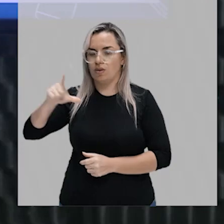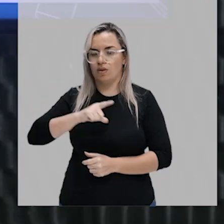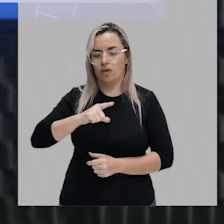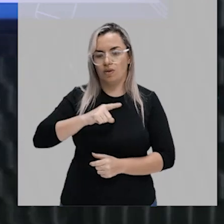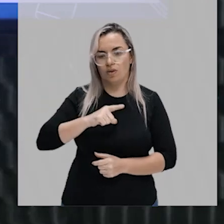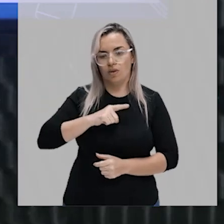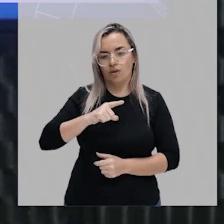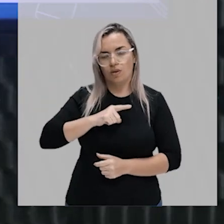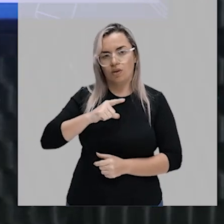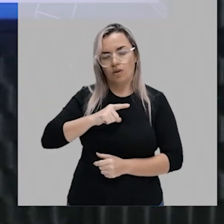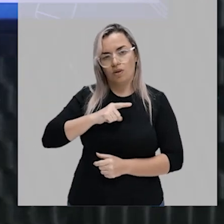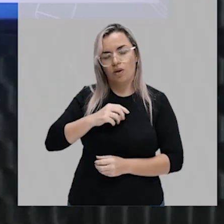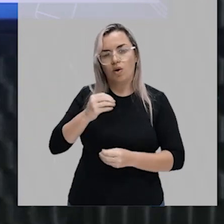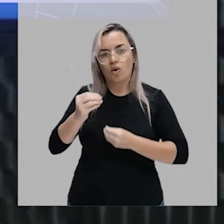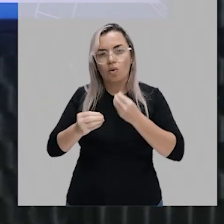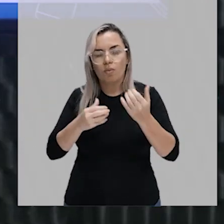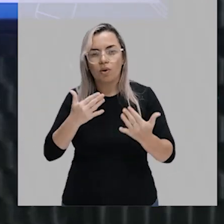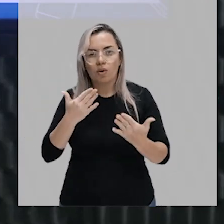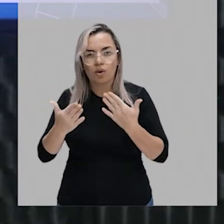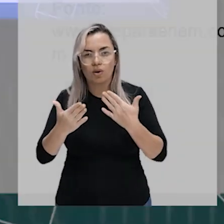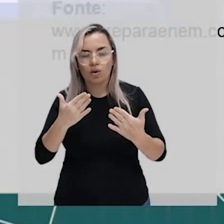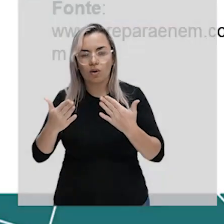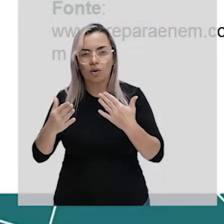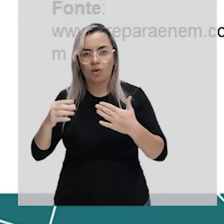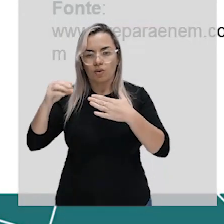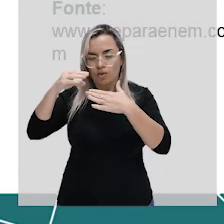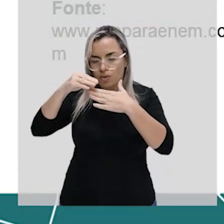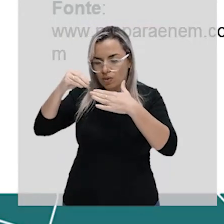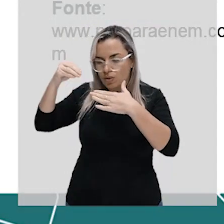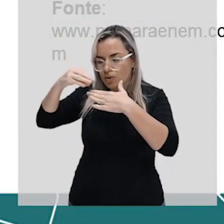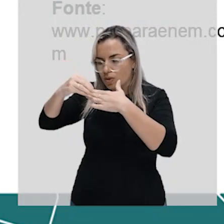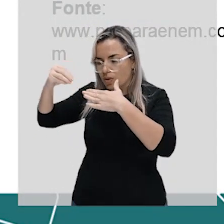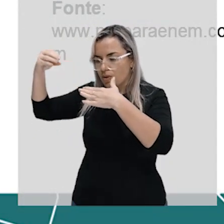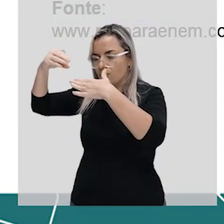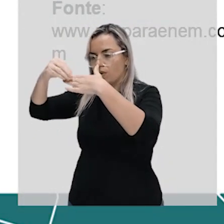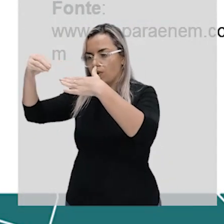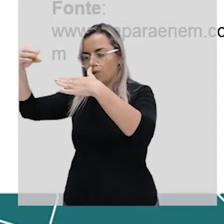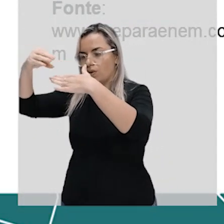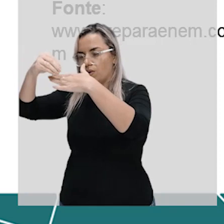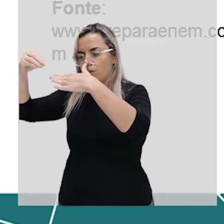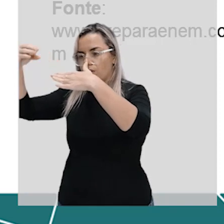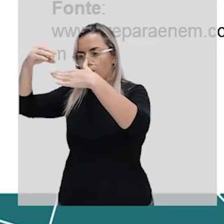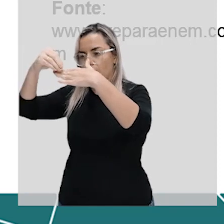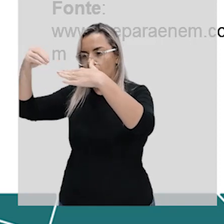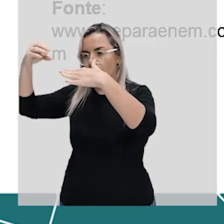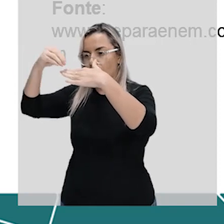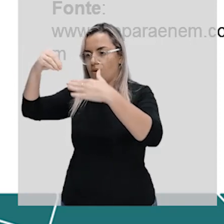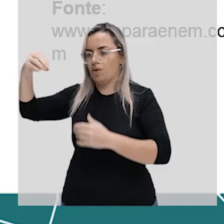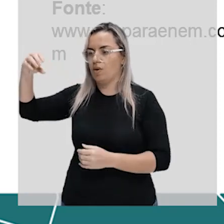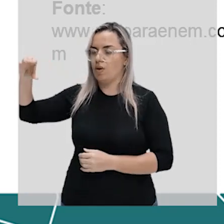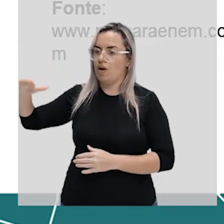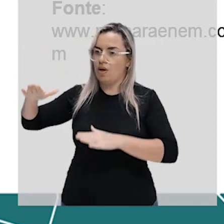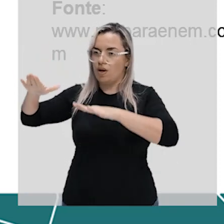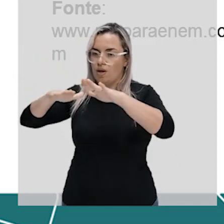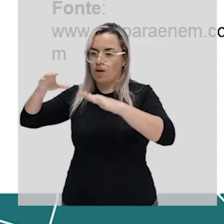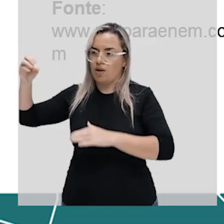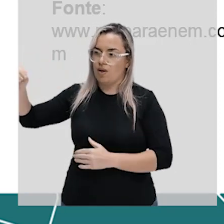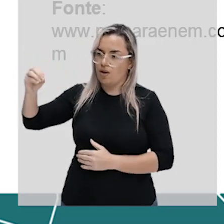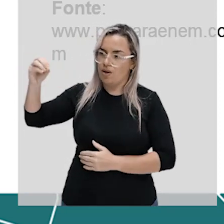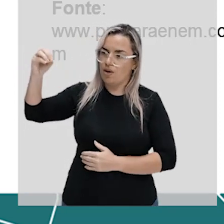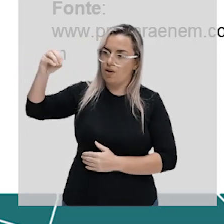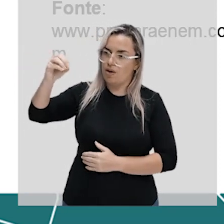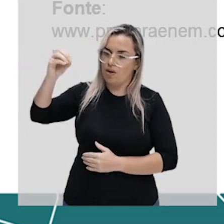fossem dedinhos, né? A gente chama de cílios. Eles movimentam esse óvulo até a parede do